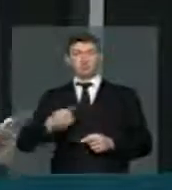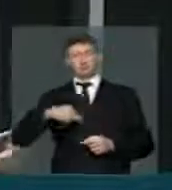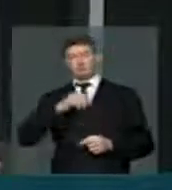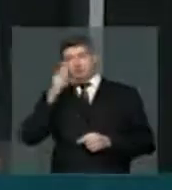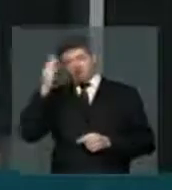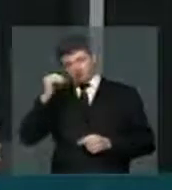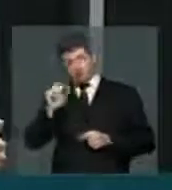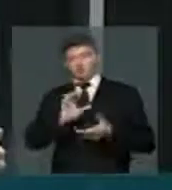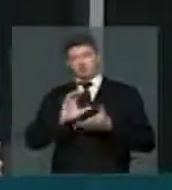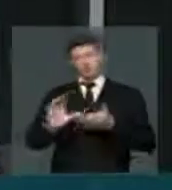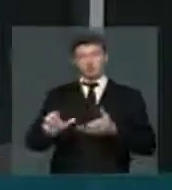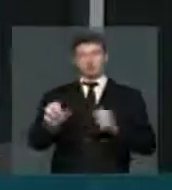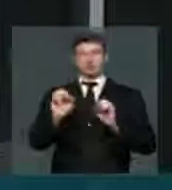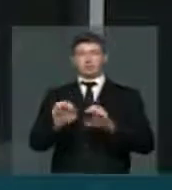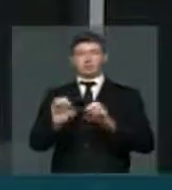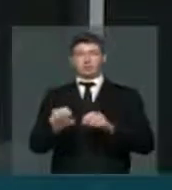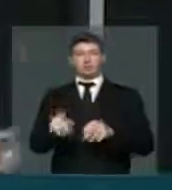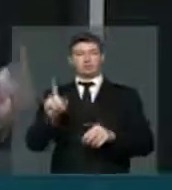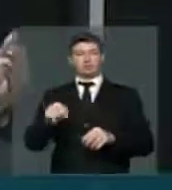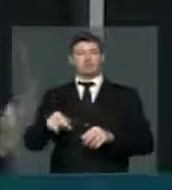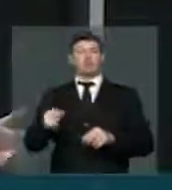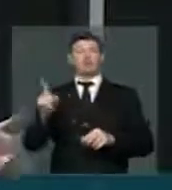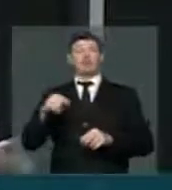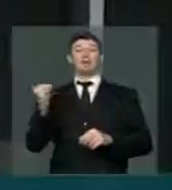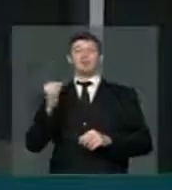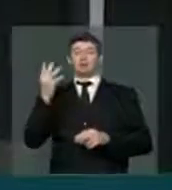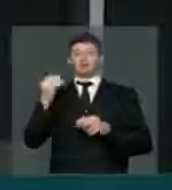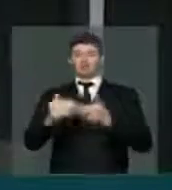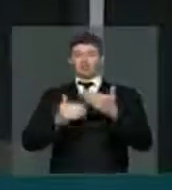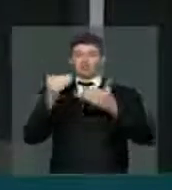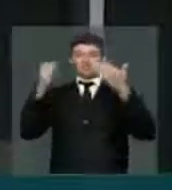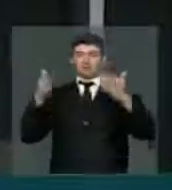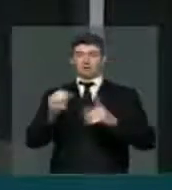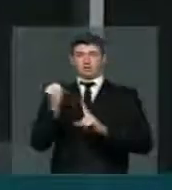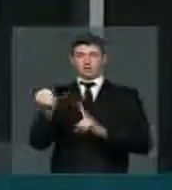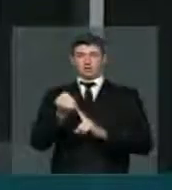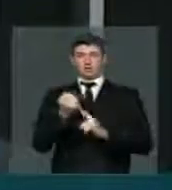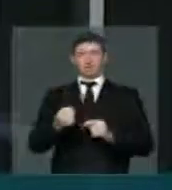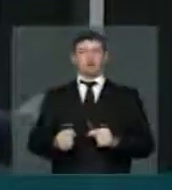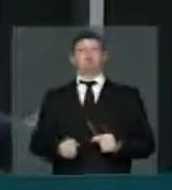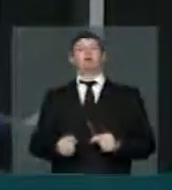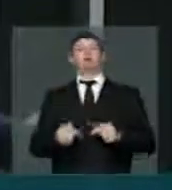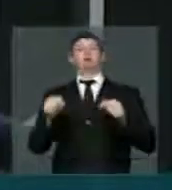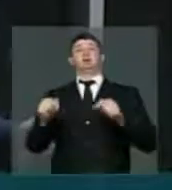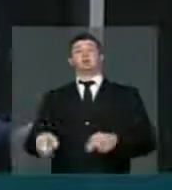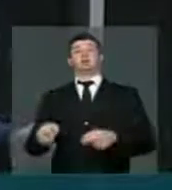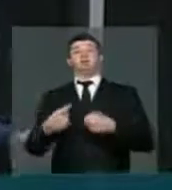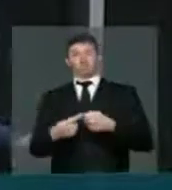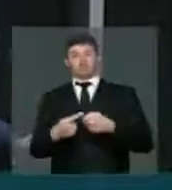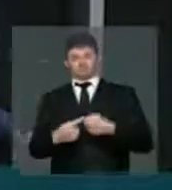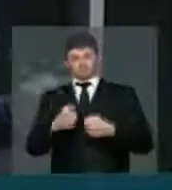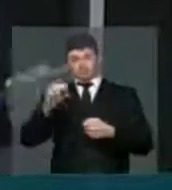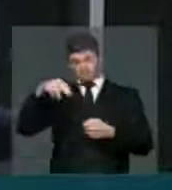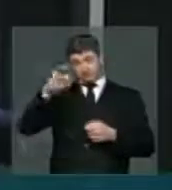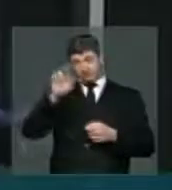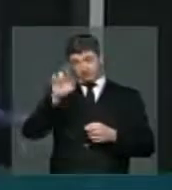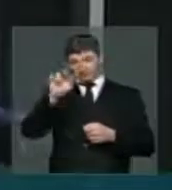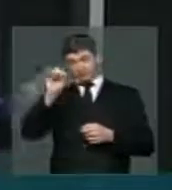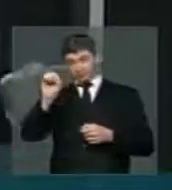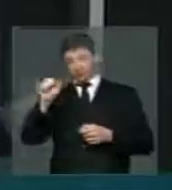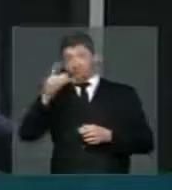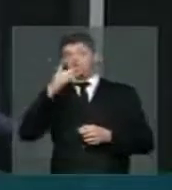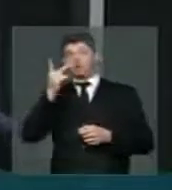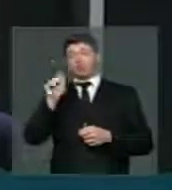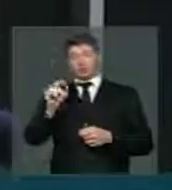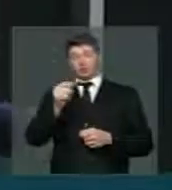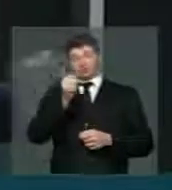sabemos que o investimento na área da educação é de extrema importância para a nossa sociedade, e aquele município de Entre Rios recebe a notícia